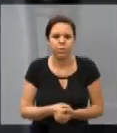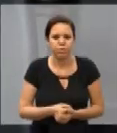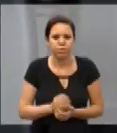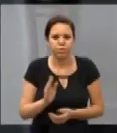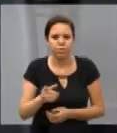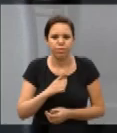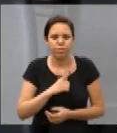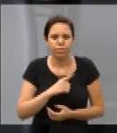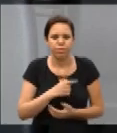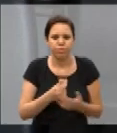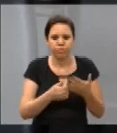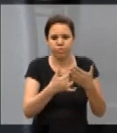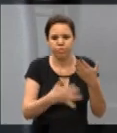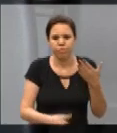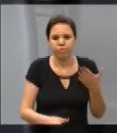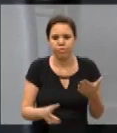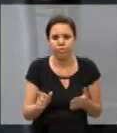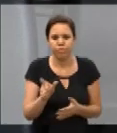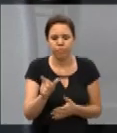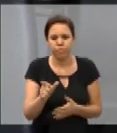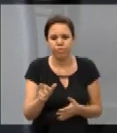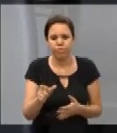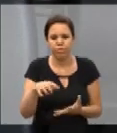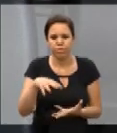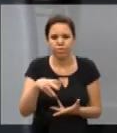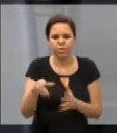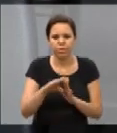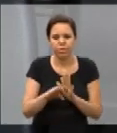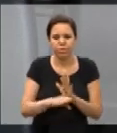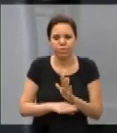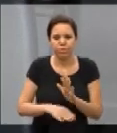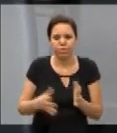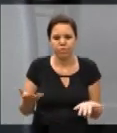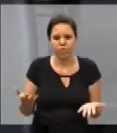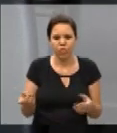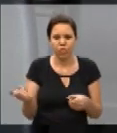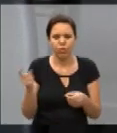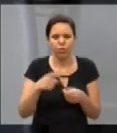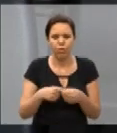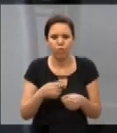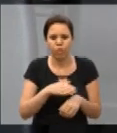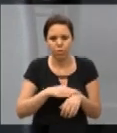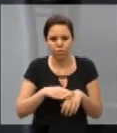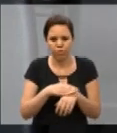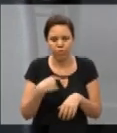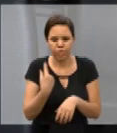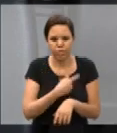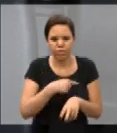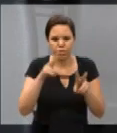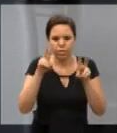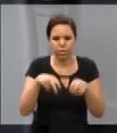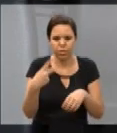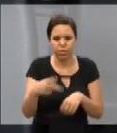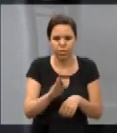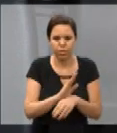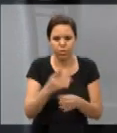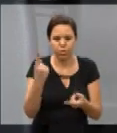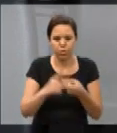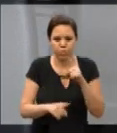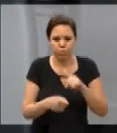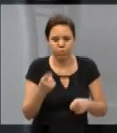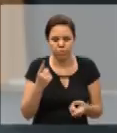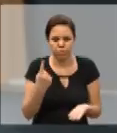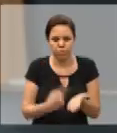tem carteirinha do Universo Épico. Tenho já! E já vai voltar para conversar aí com a gente e falar sobre esses filmes, combinado? Sim,